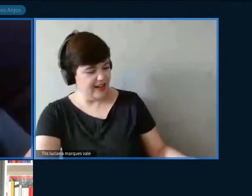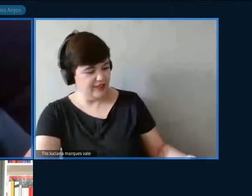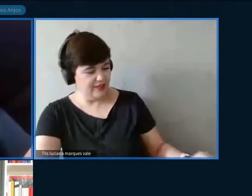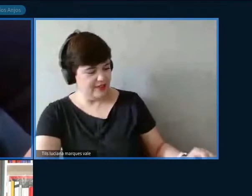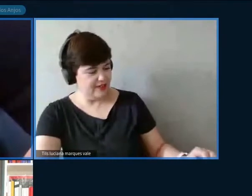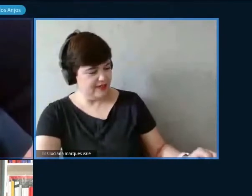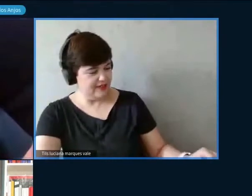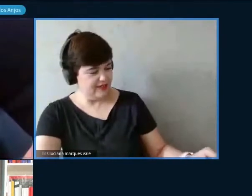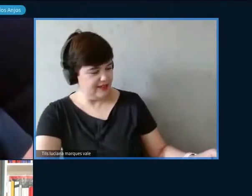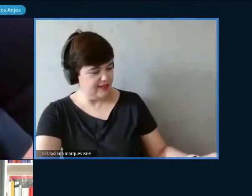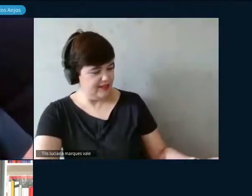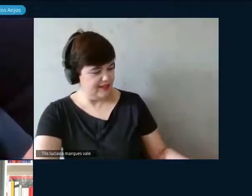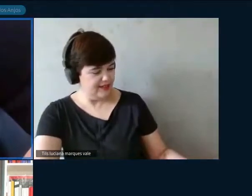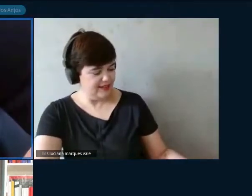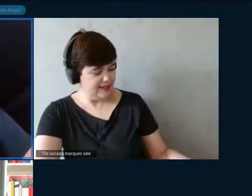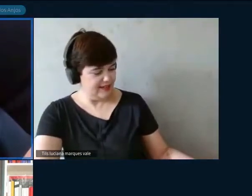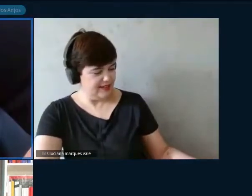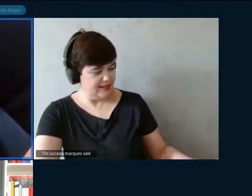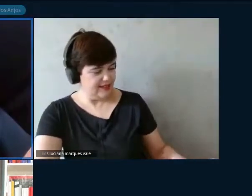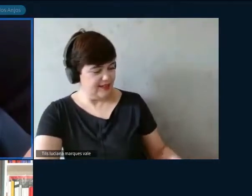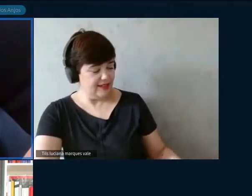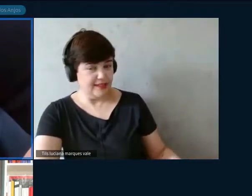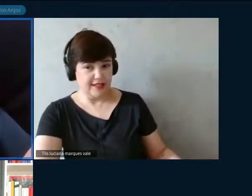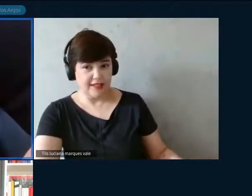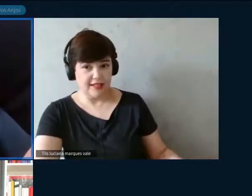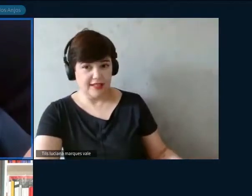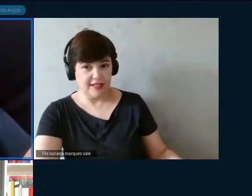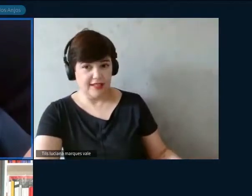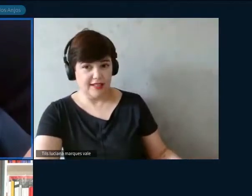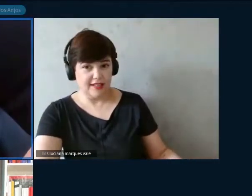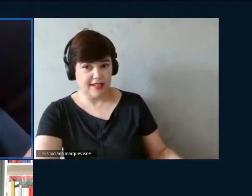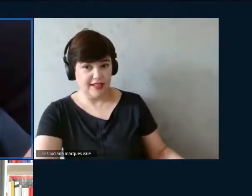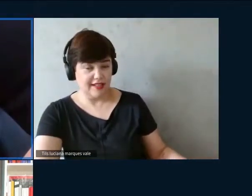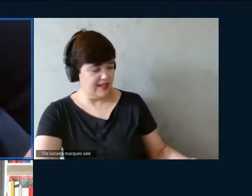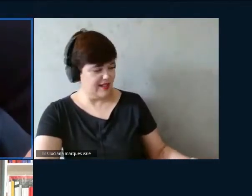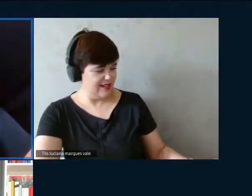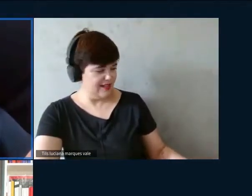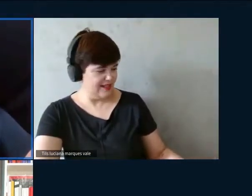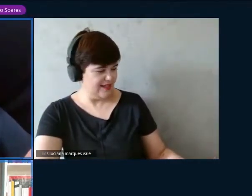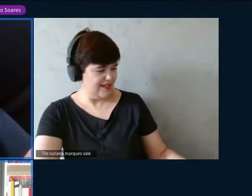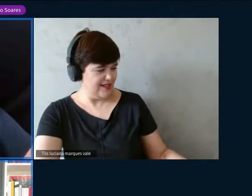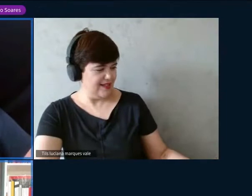Rapaz, eu tô aqui olhando, falei assim, essa porra tá acontecendo mesmo.